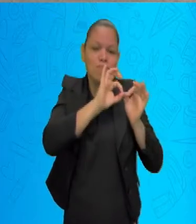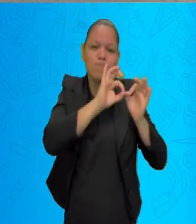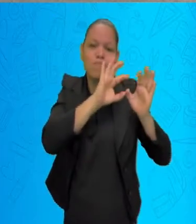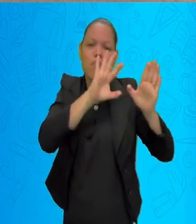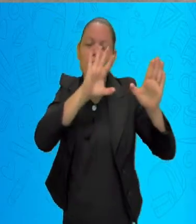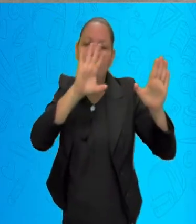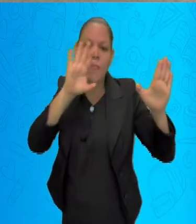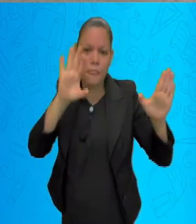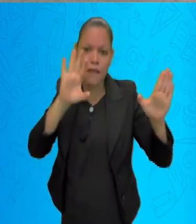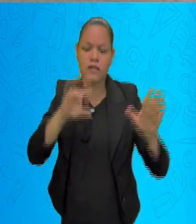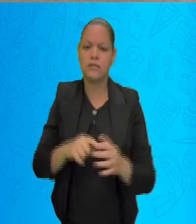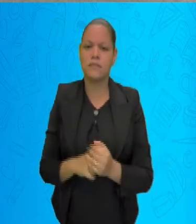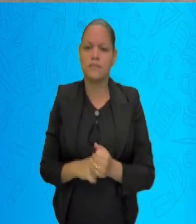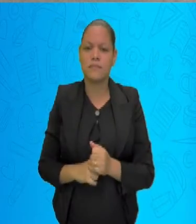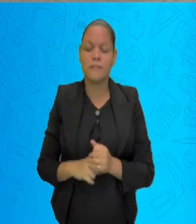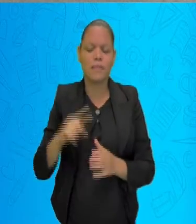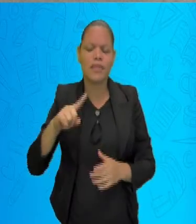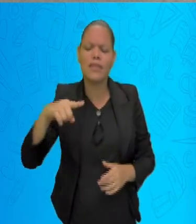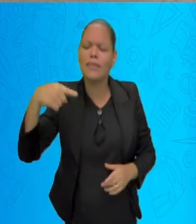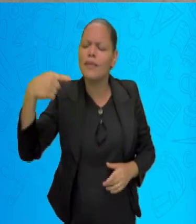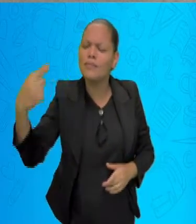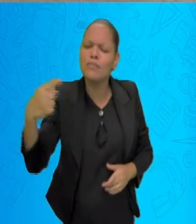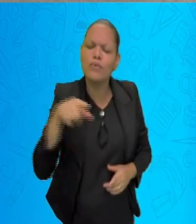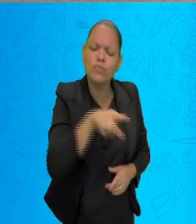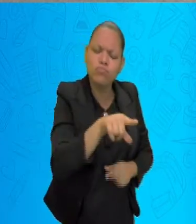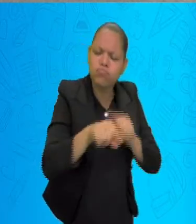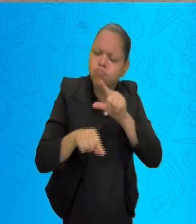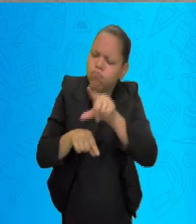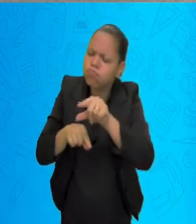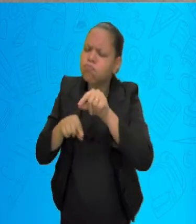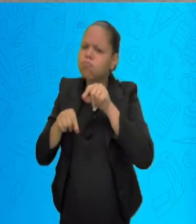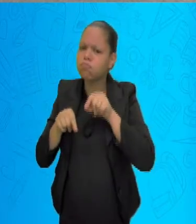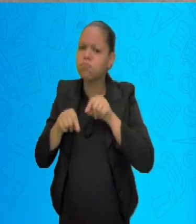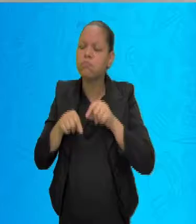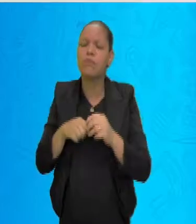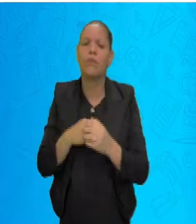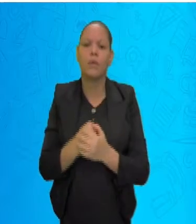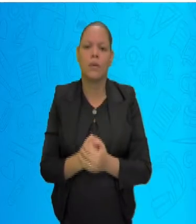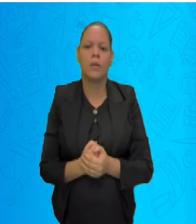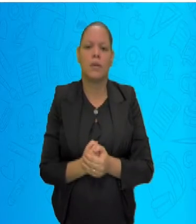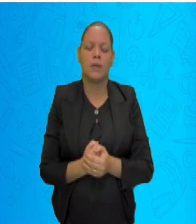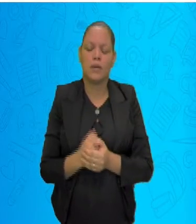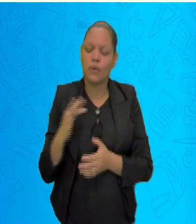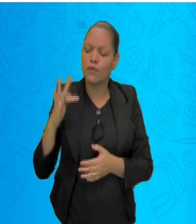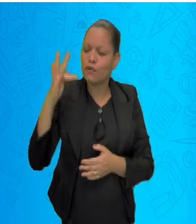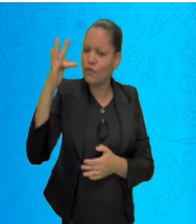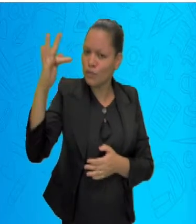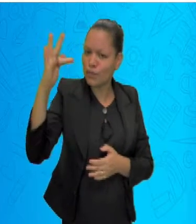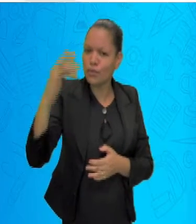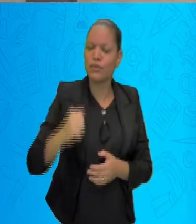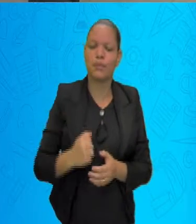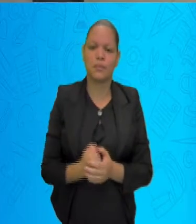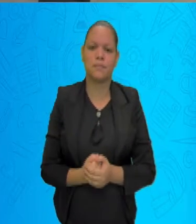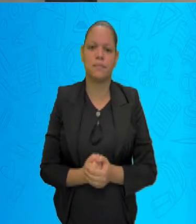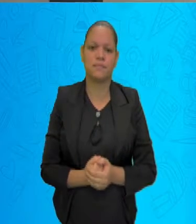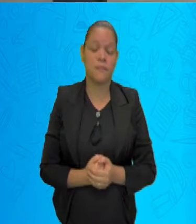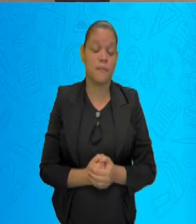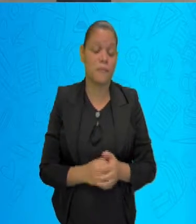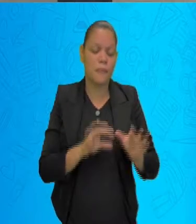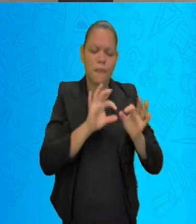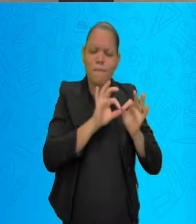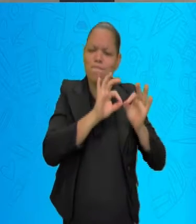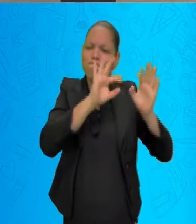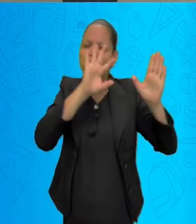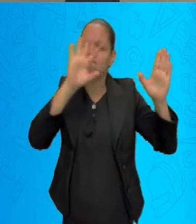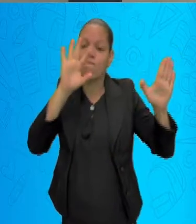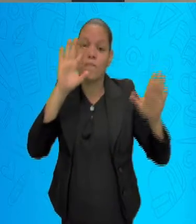eles escolhessem por si só o seu próprio destino. Então, a independência do México, ela ocorreu no período, como